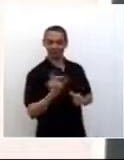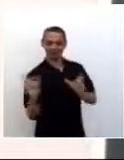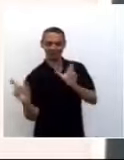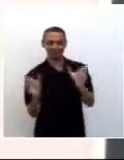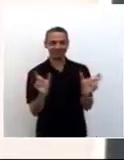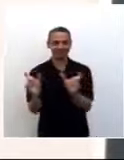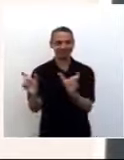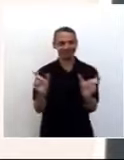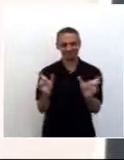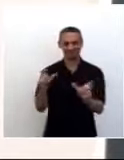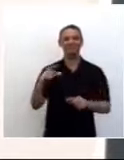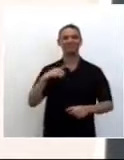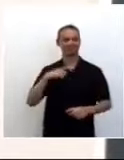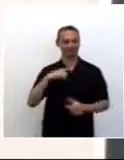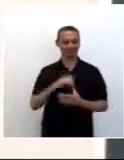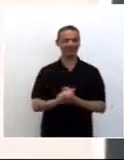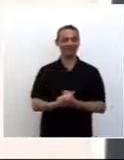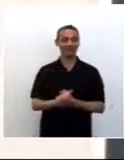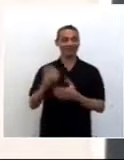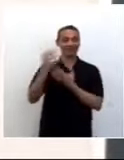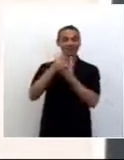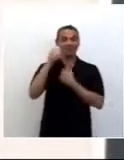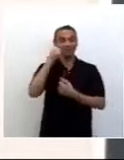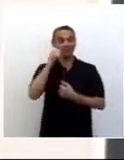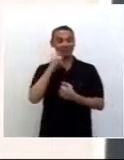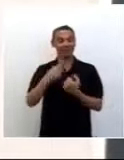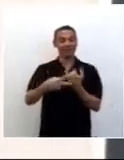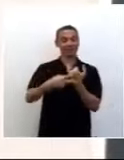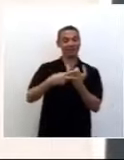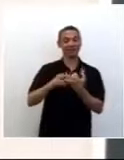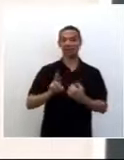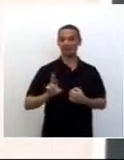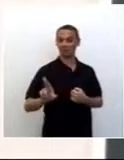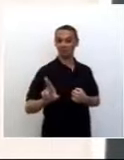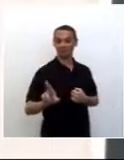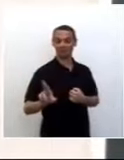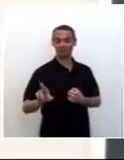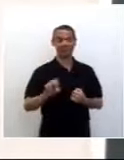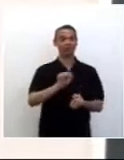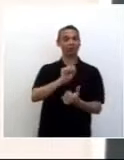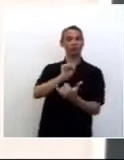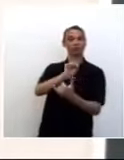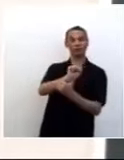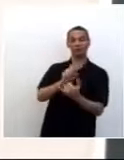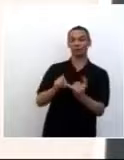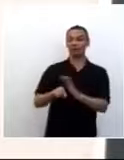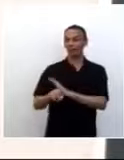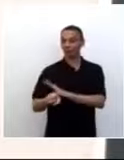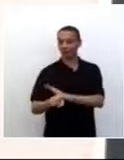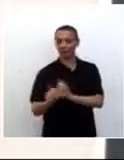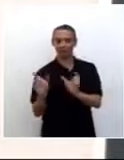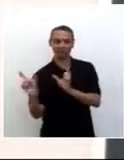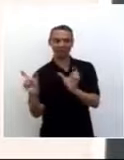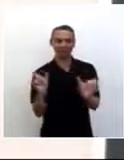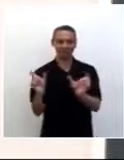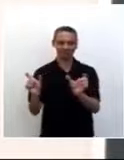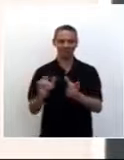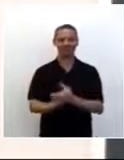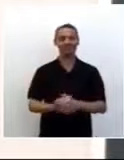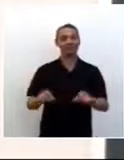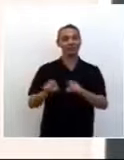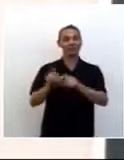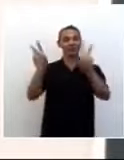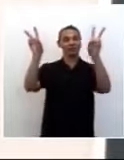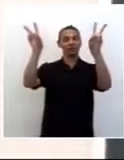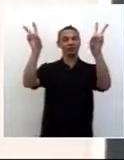o sujeito da pergunta Sujeito da resposta verbo da pergunta e verbo da resposta certo foi isso que nós fizemos agora o